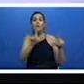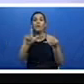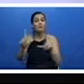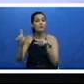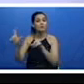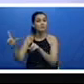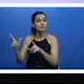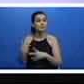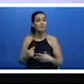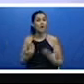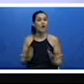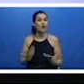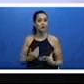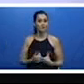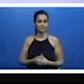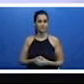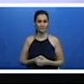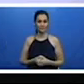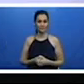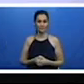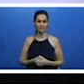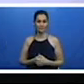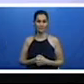É complicadinho, hein?